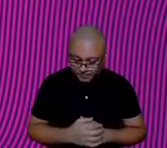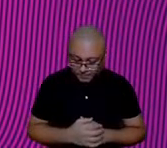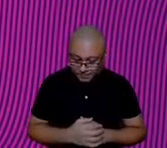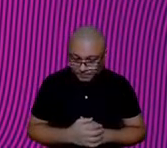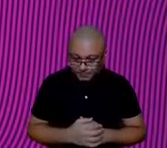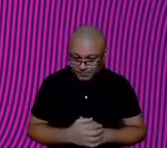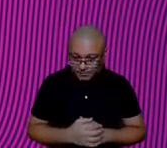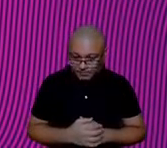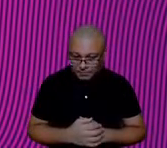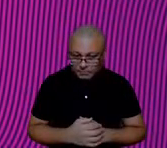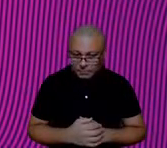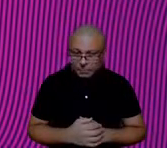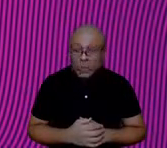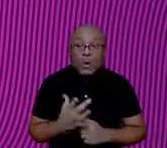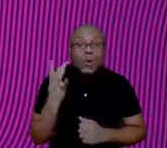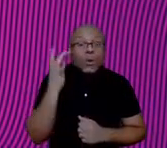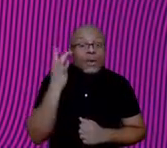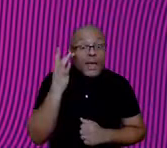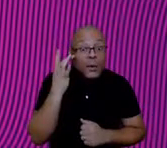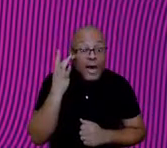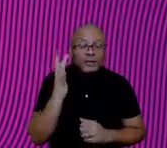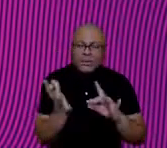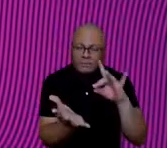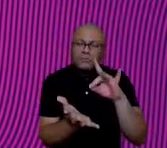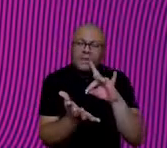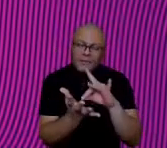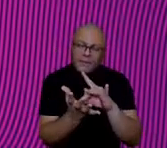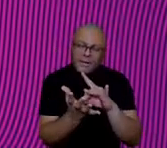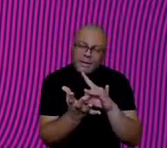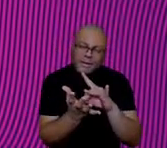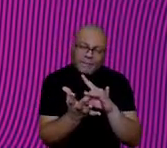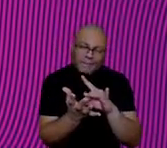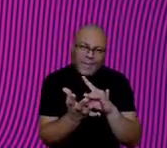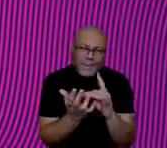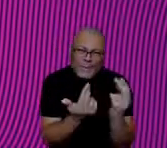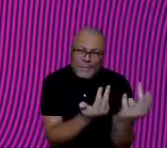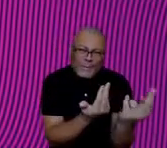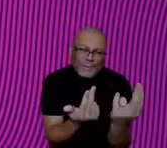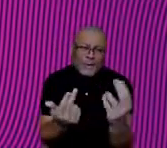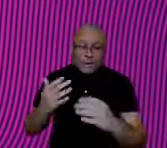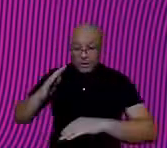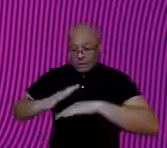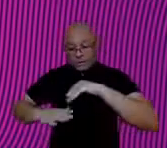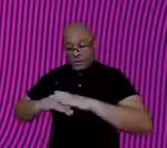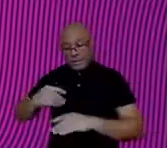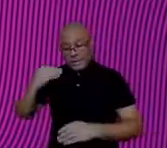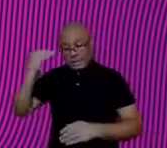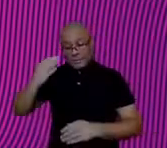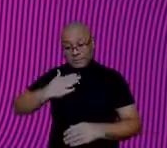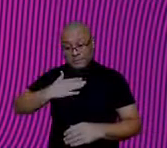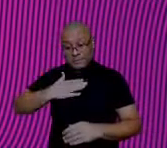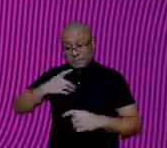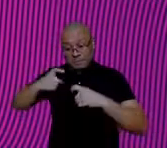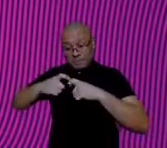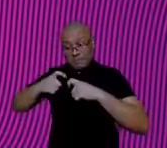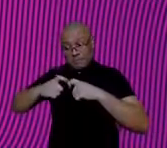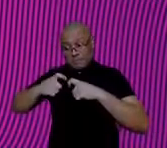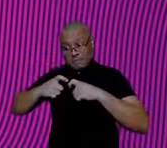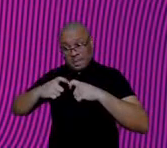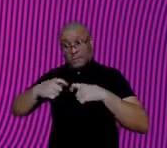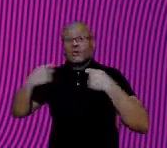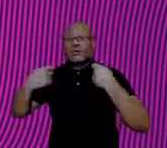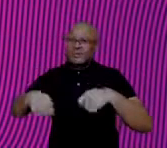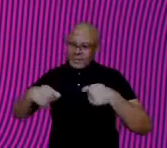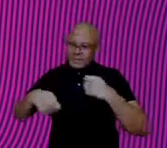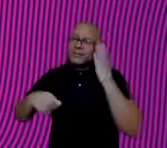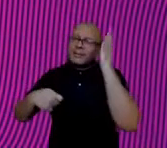porque eu acho, assim, na verdade, isso vai depender também da experiência do que você estava falando, né? Da experiência do neurologista, de